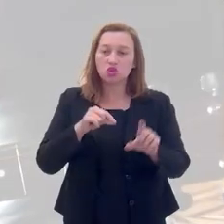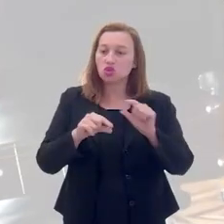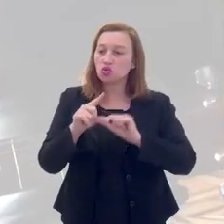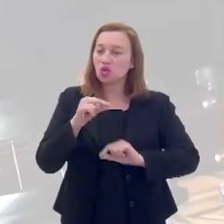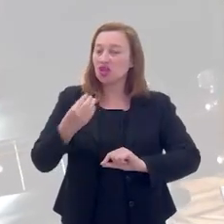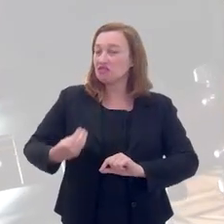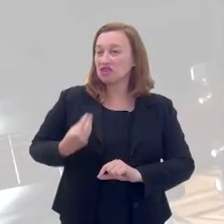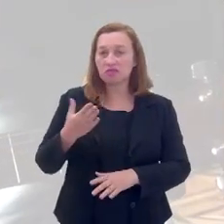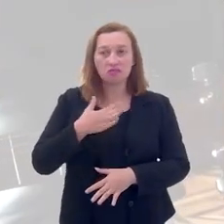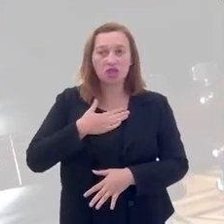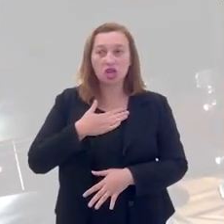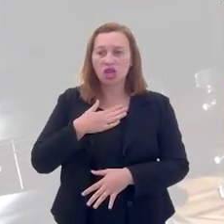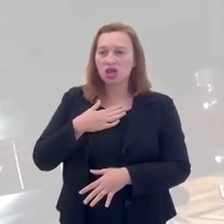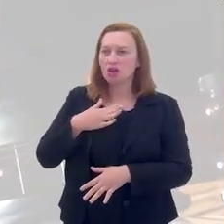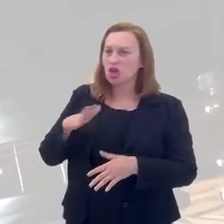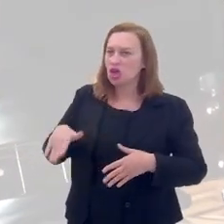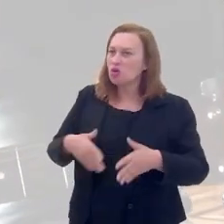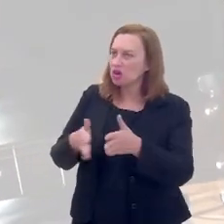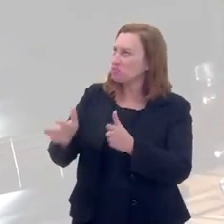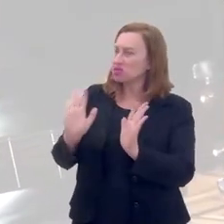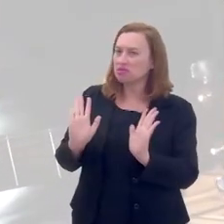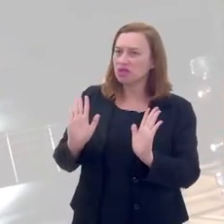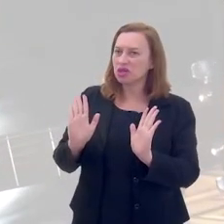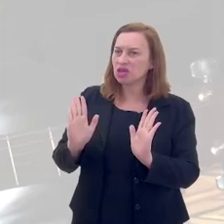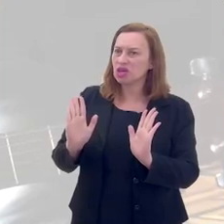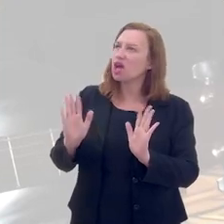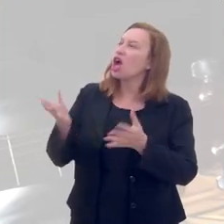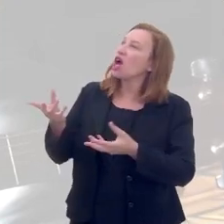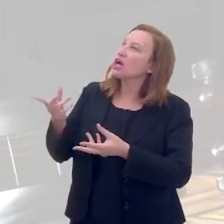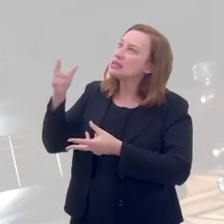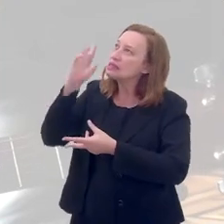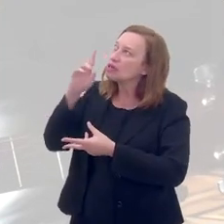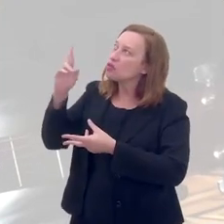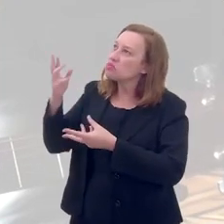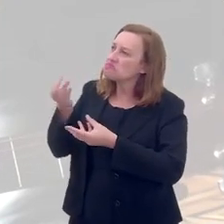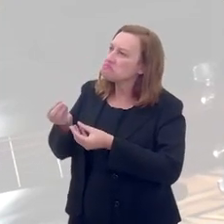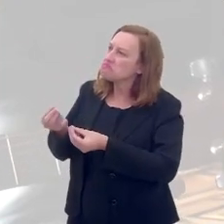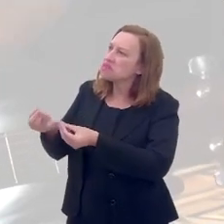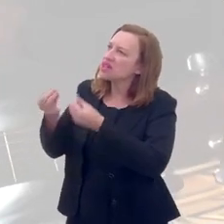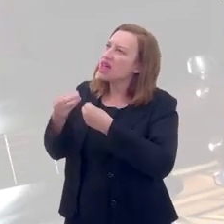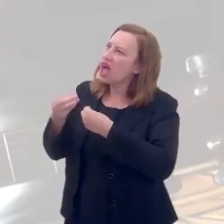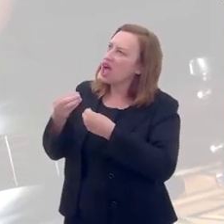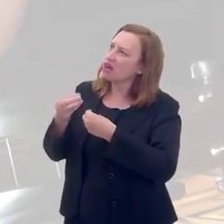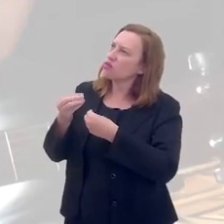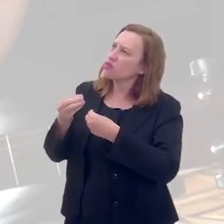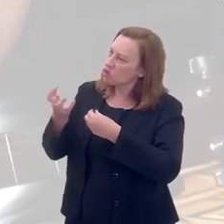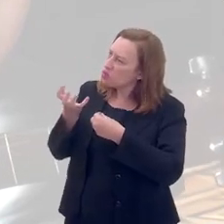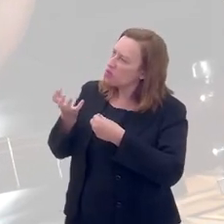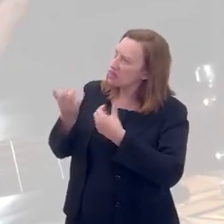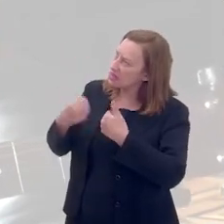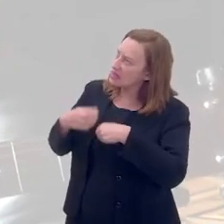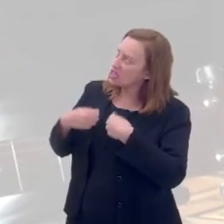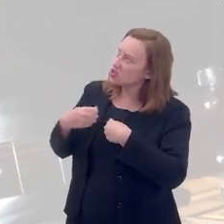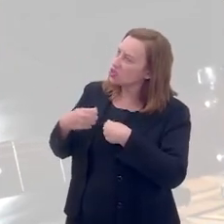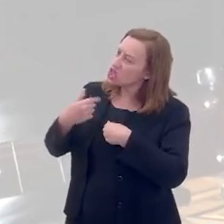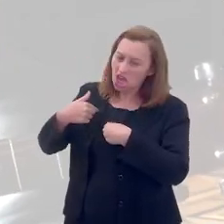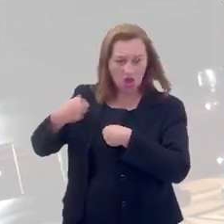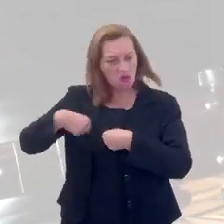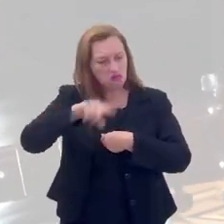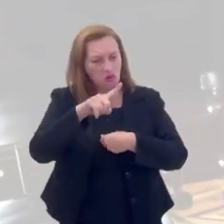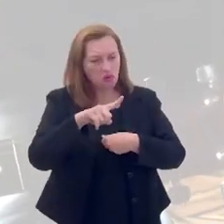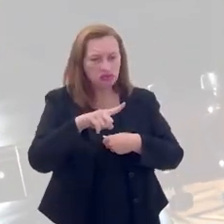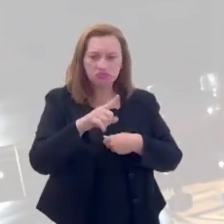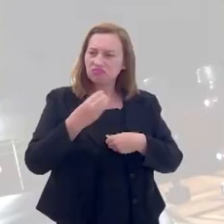faz isso a gente diz para o pai olha dá a parte que me cabe da herança porque eu vou gastar do jeito que eu quiser né viver